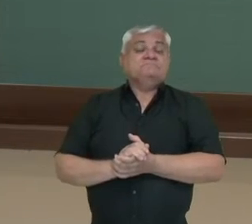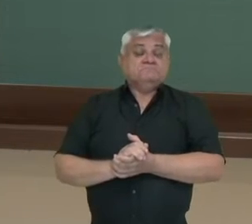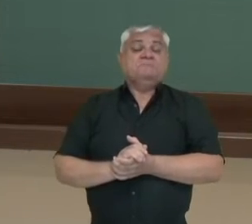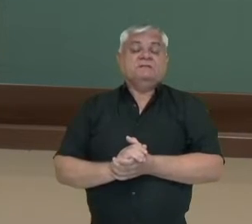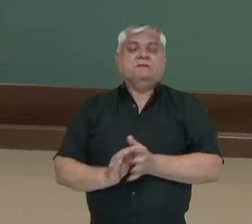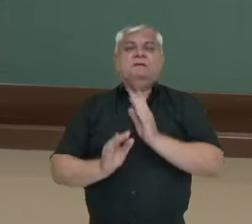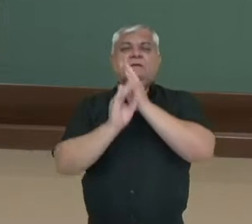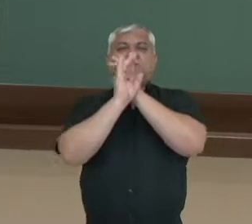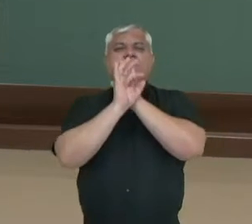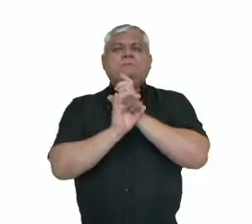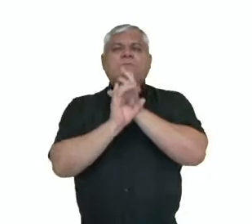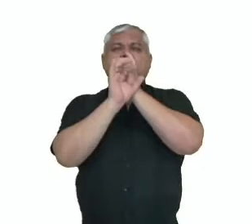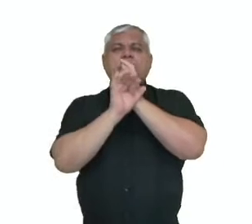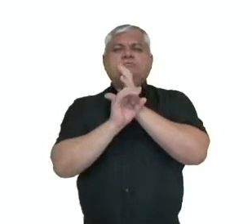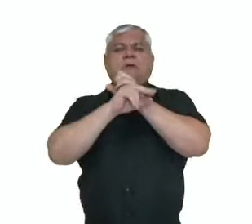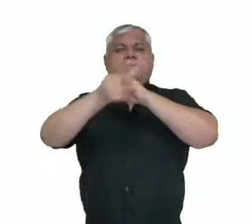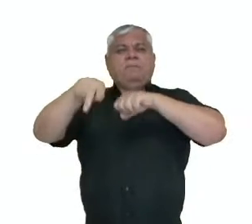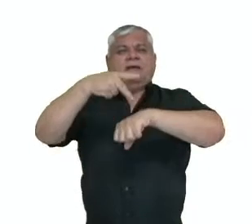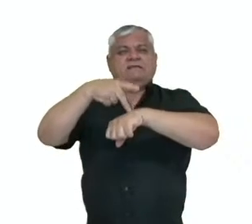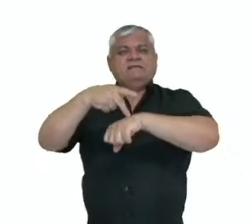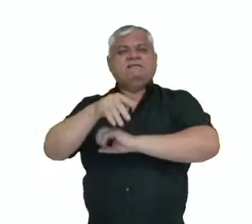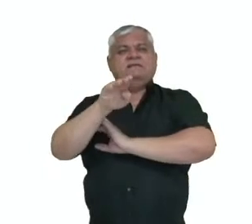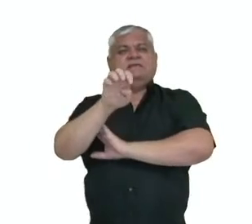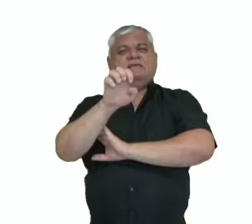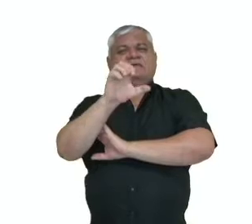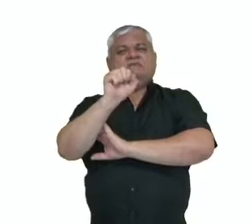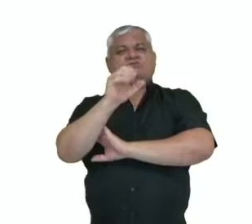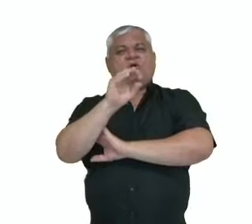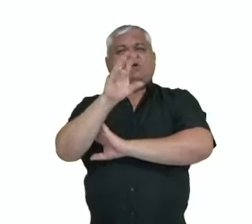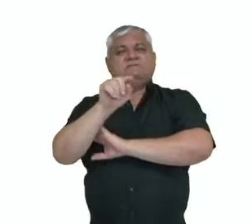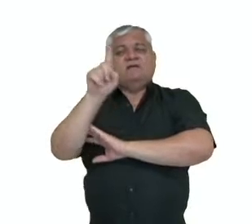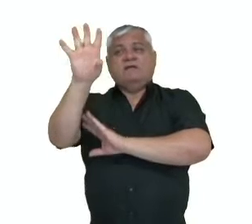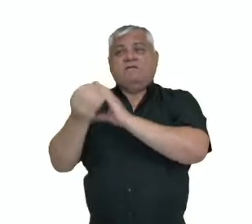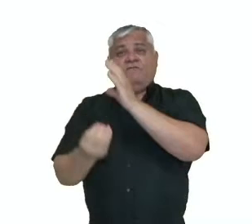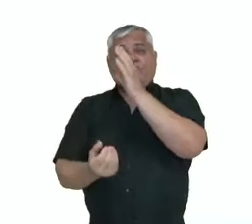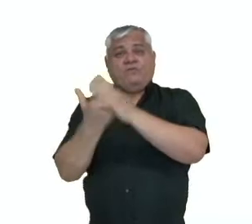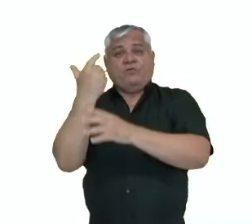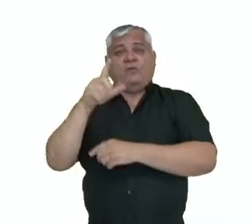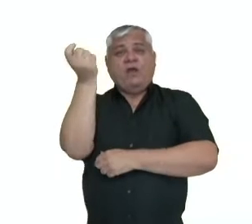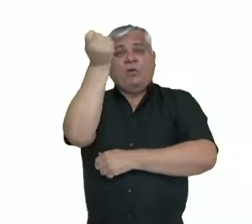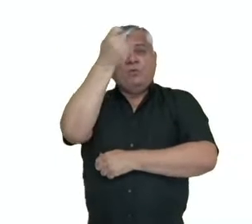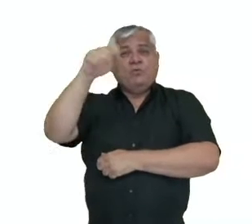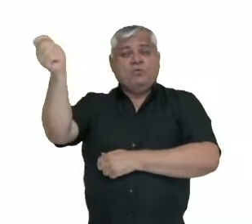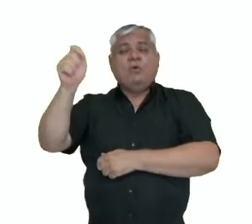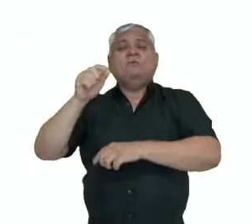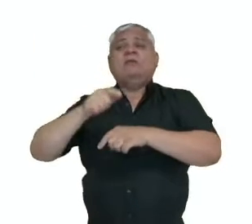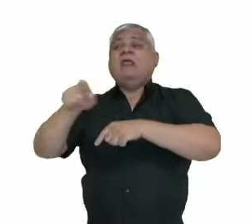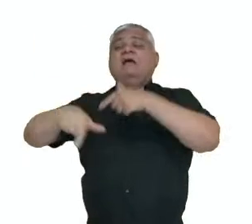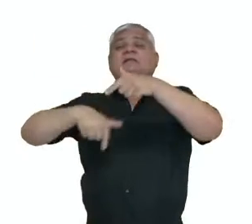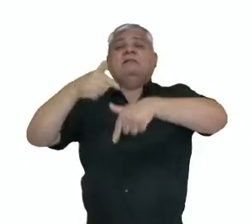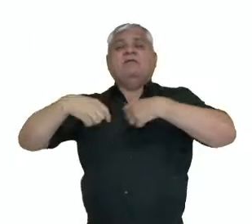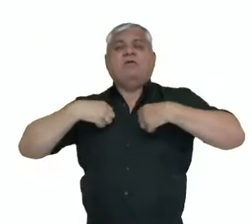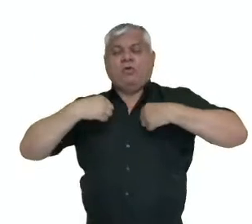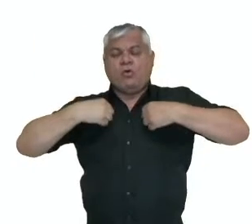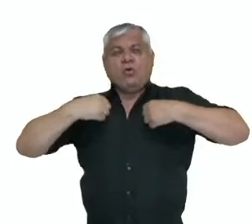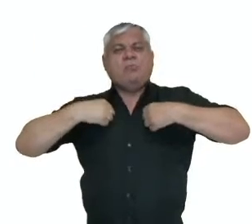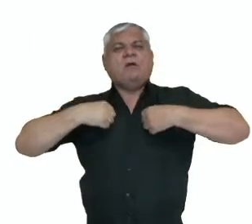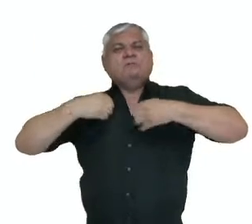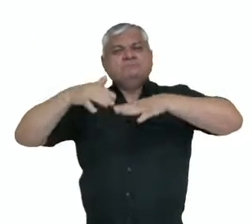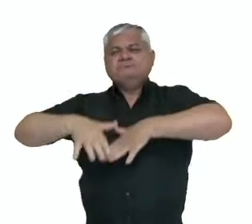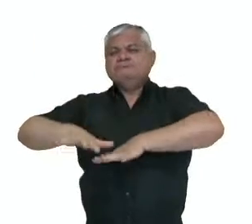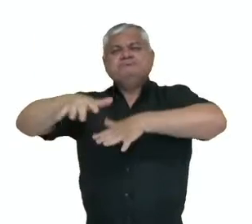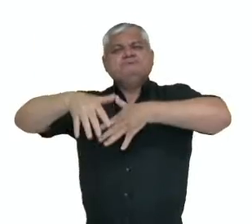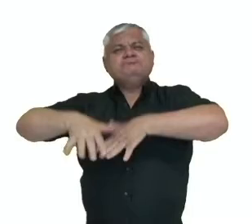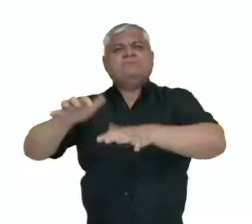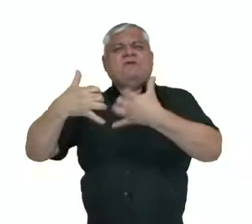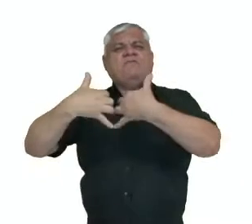em 1761, onde foi formado a Sociedade dos Tecelões de Frederick. Nessa